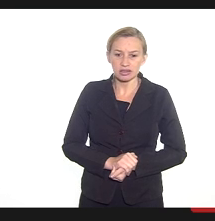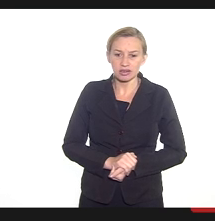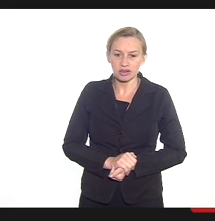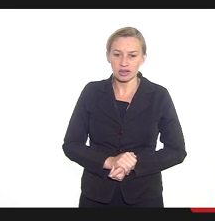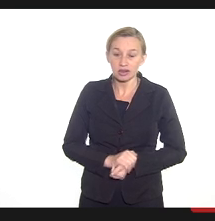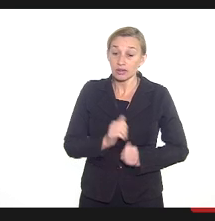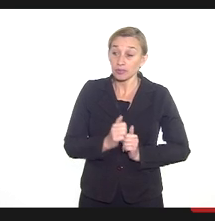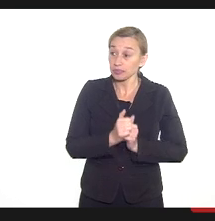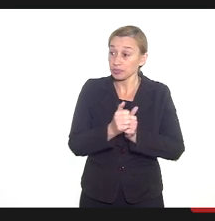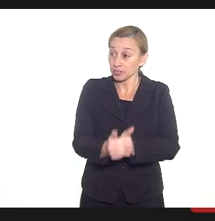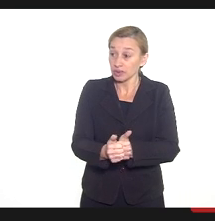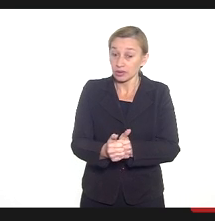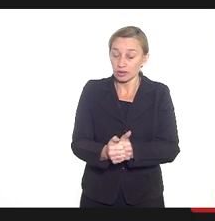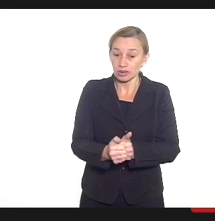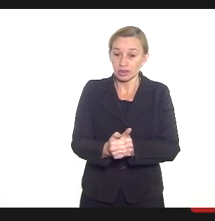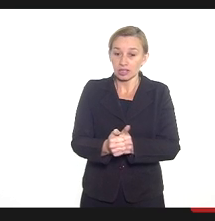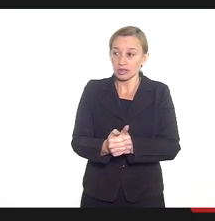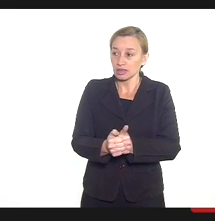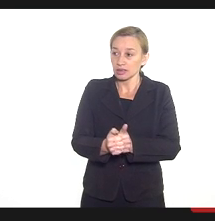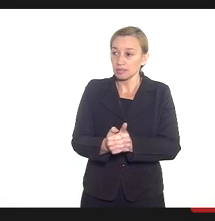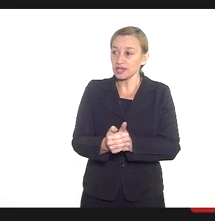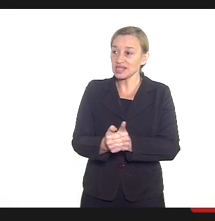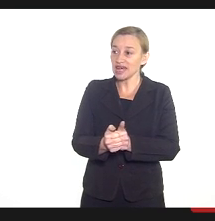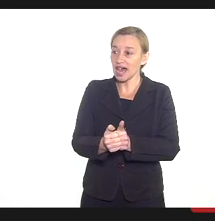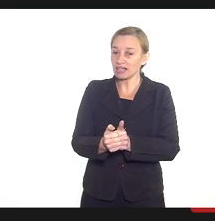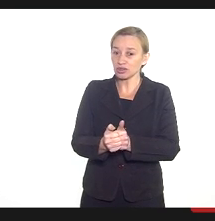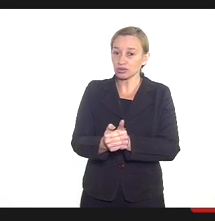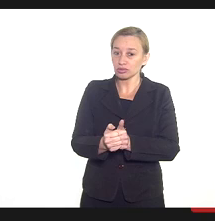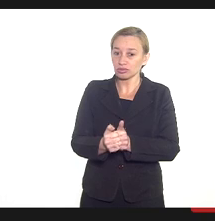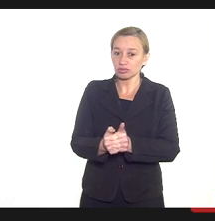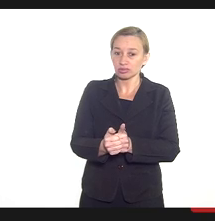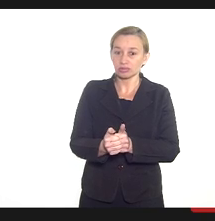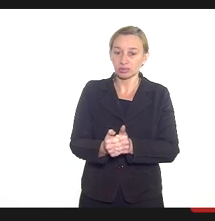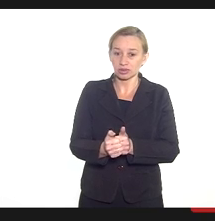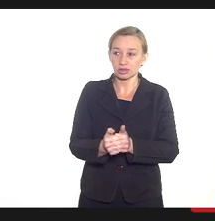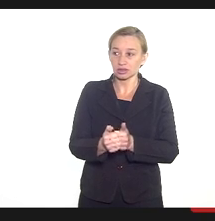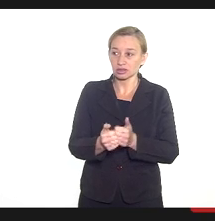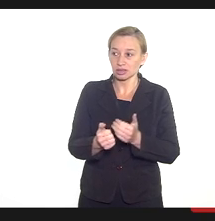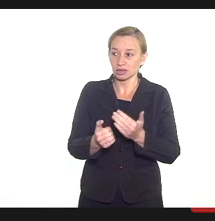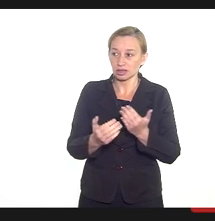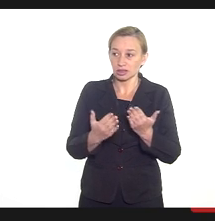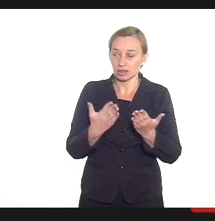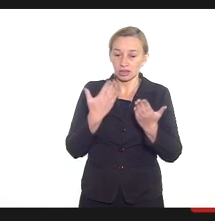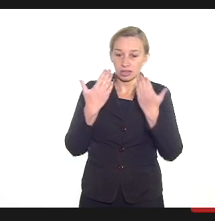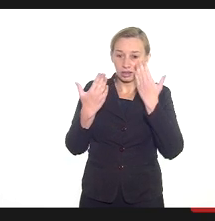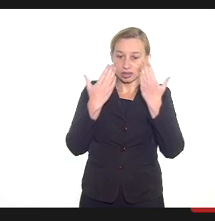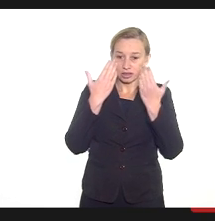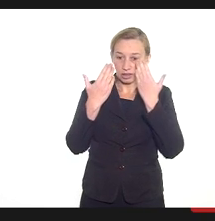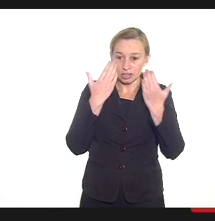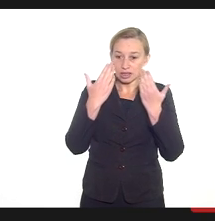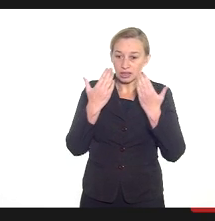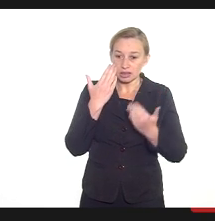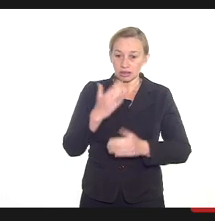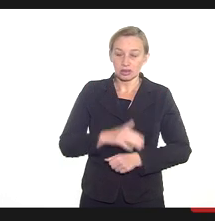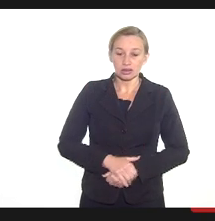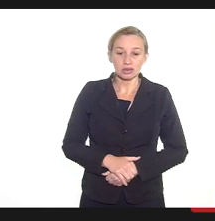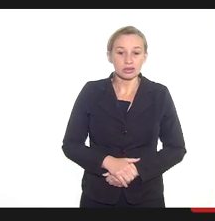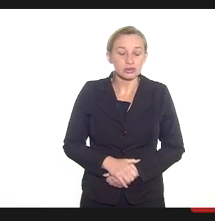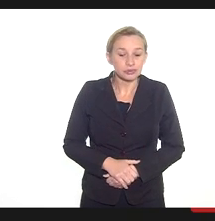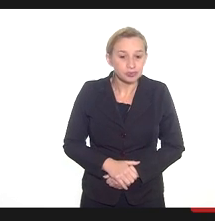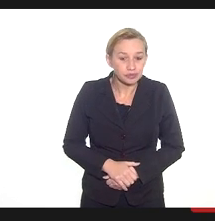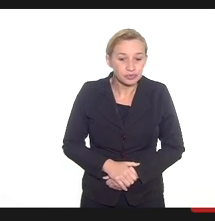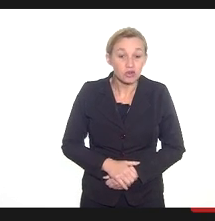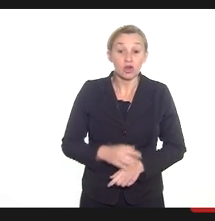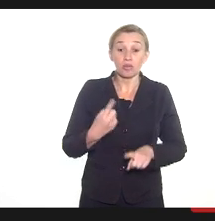o acompanhamento psiquiátrico e psicológico, tanto para as mulheres vítimas, quanto para esses agressores. Porque eles